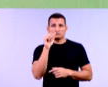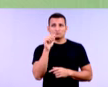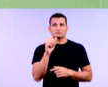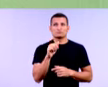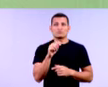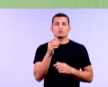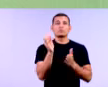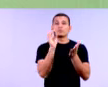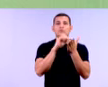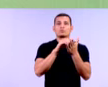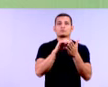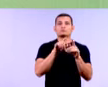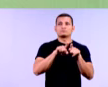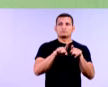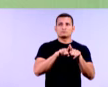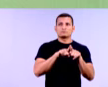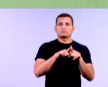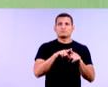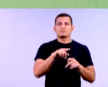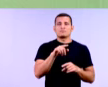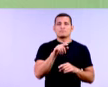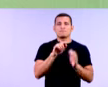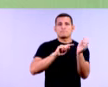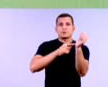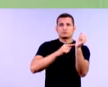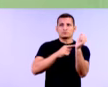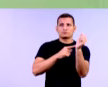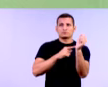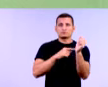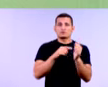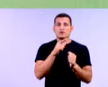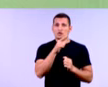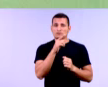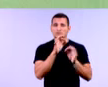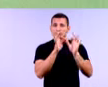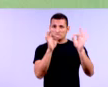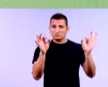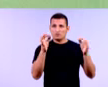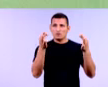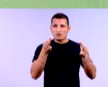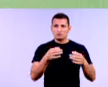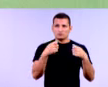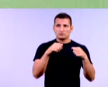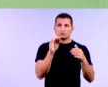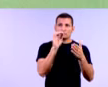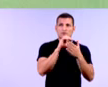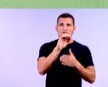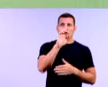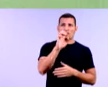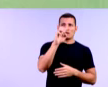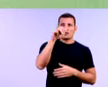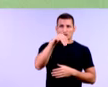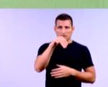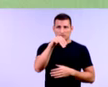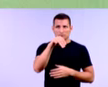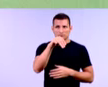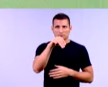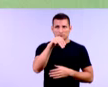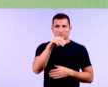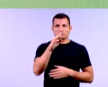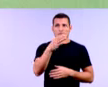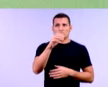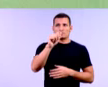preposição. Para isso aqui ficar correto, eu teria que escrever em anexo seguiu uma foto ou então